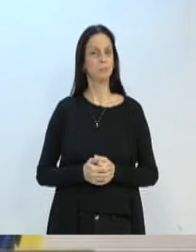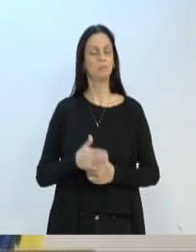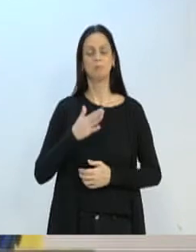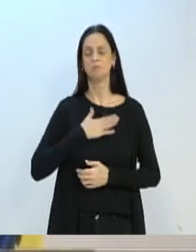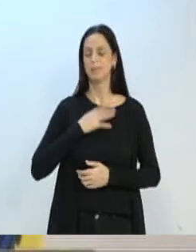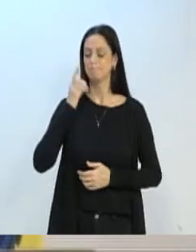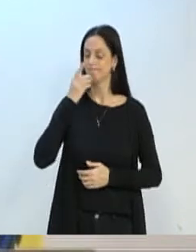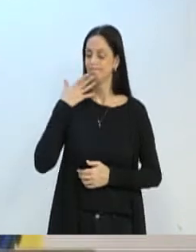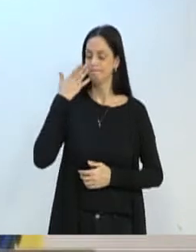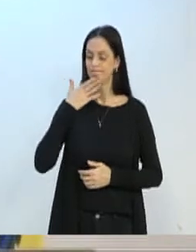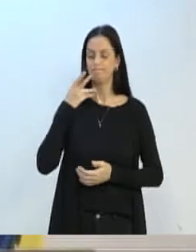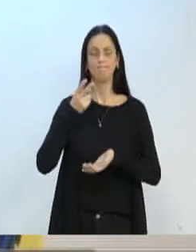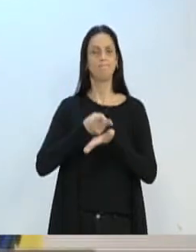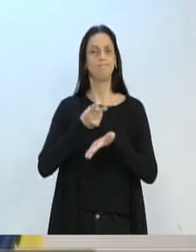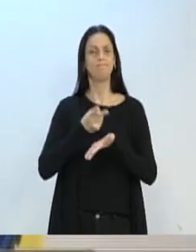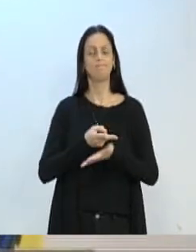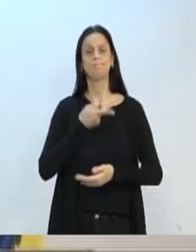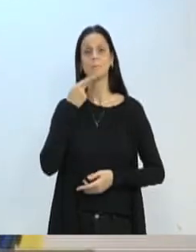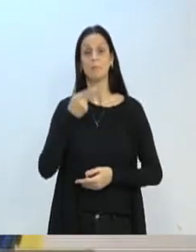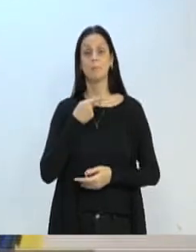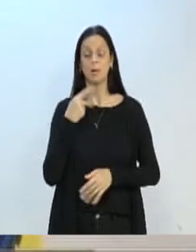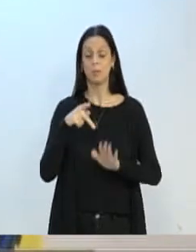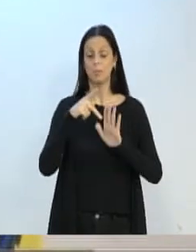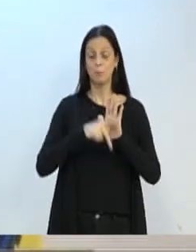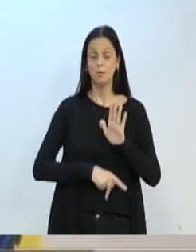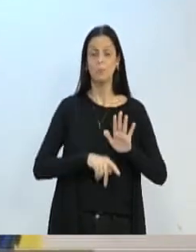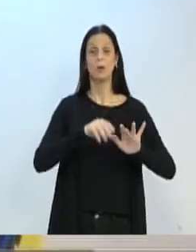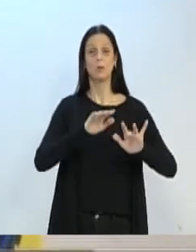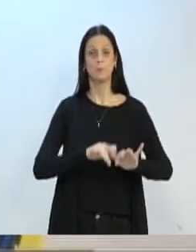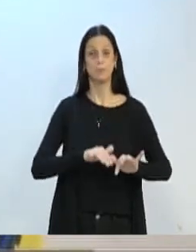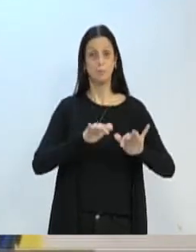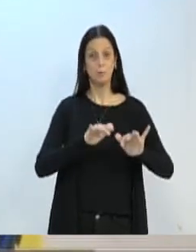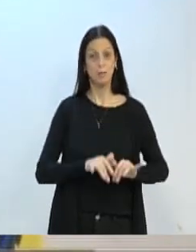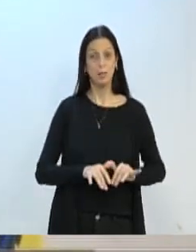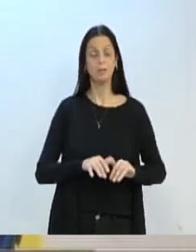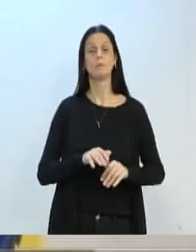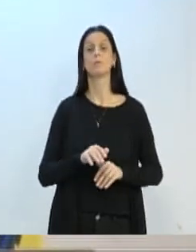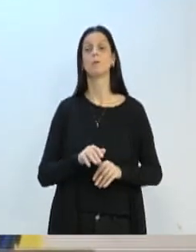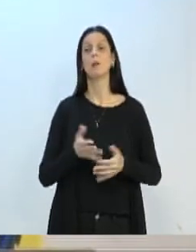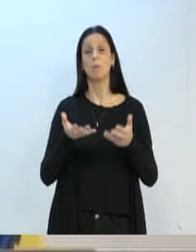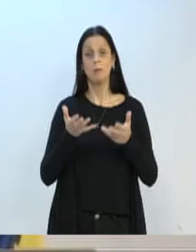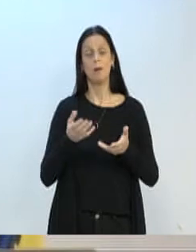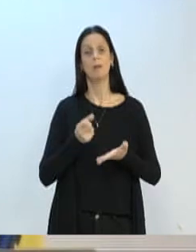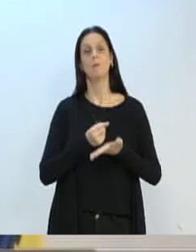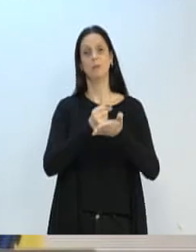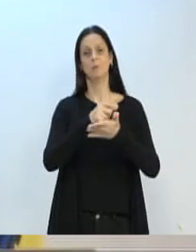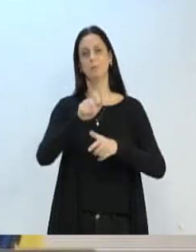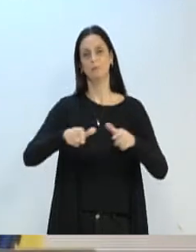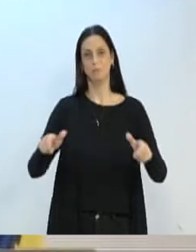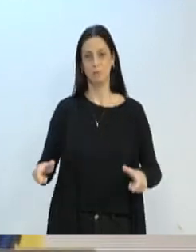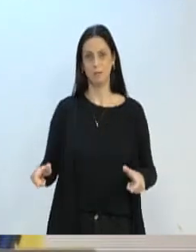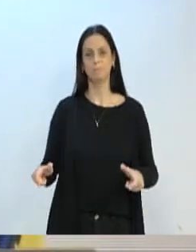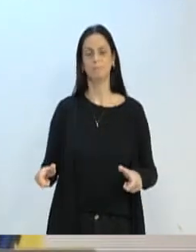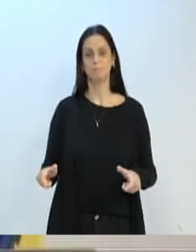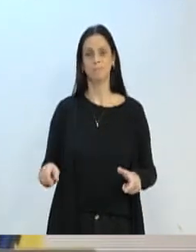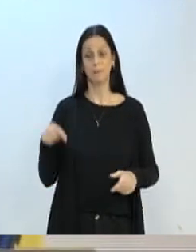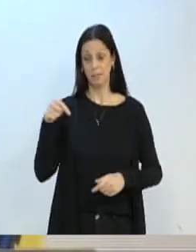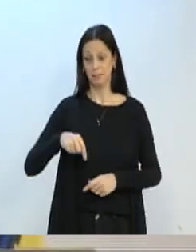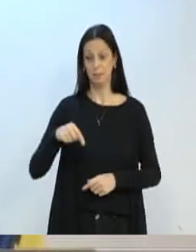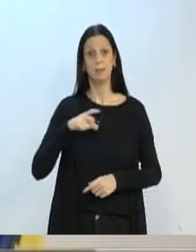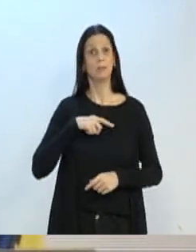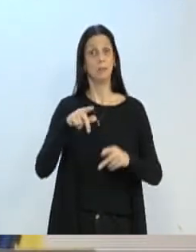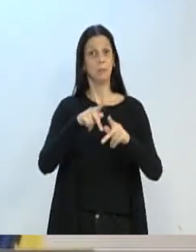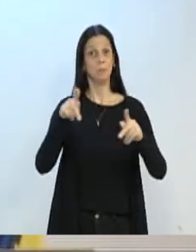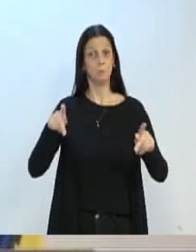discursos que eu faço e todos os meus projetos que eu puder estar fomentando e ajudando estarei fazendo essa casa tenha Procuradoria da